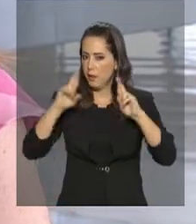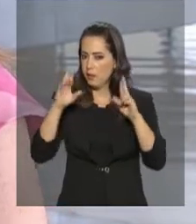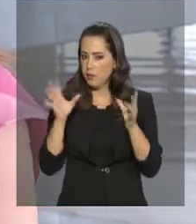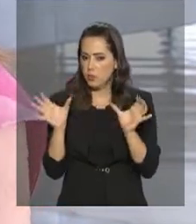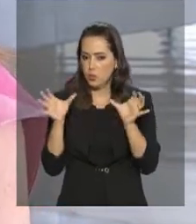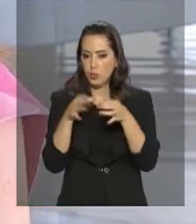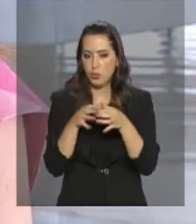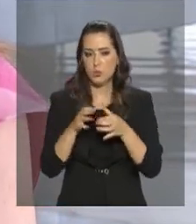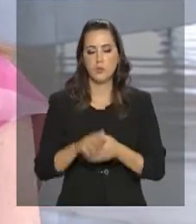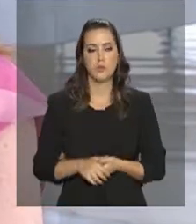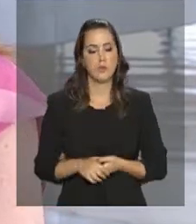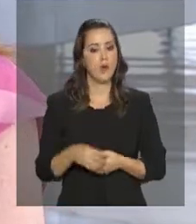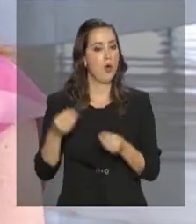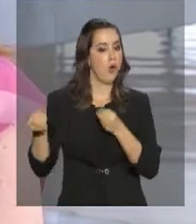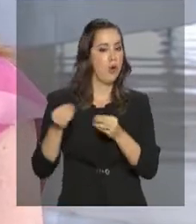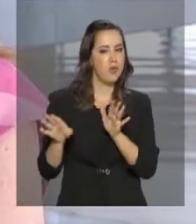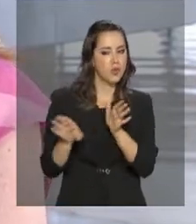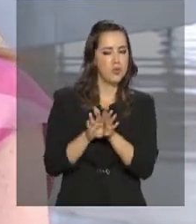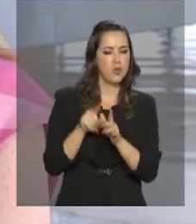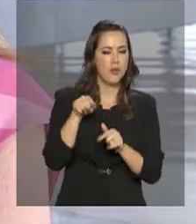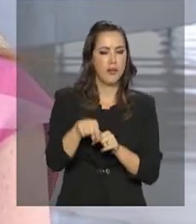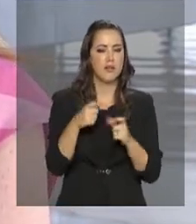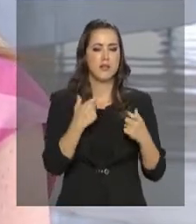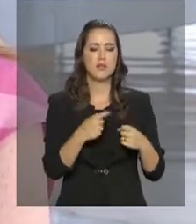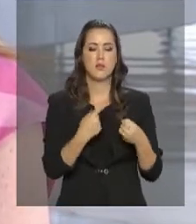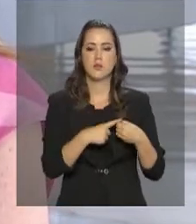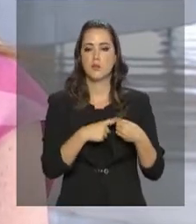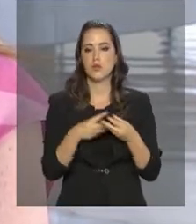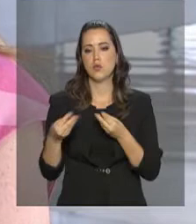esses venezuelanos chegam a essas cidades e